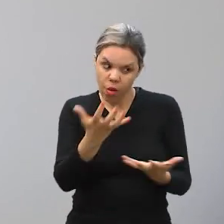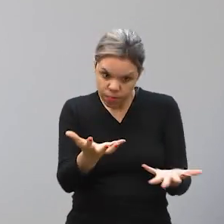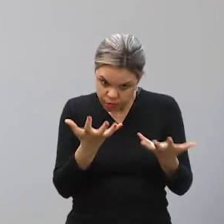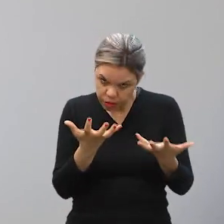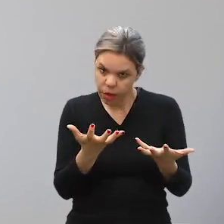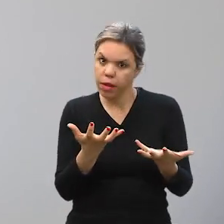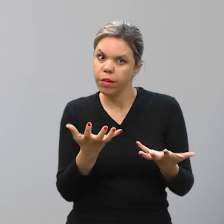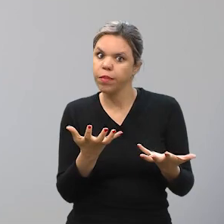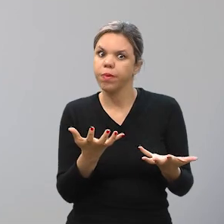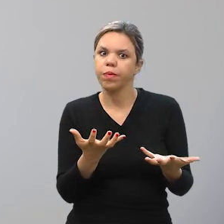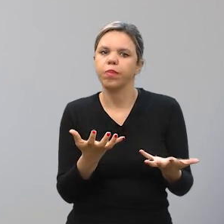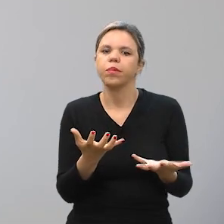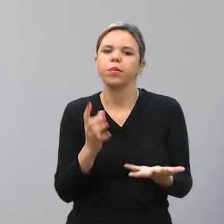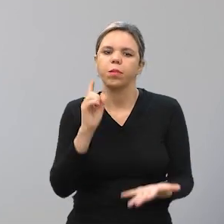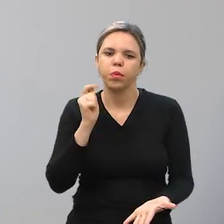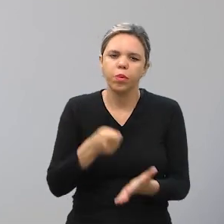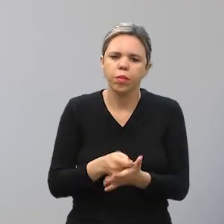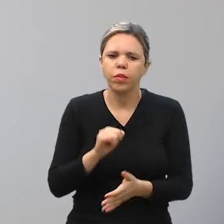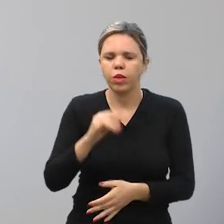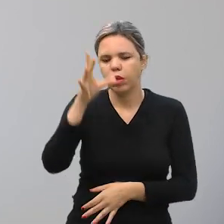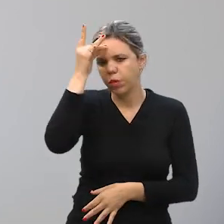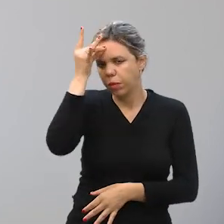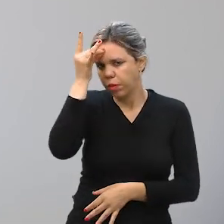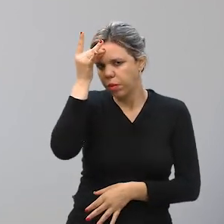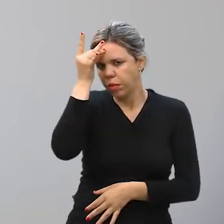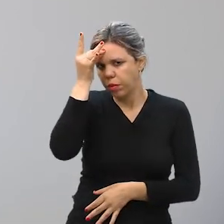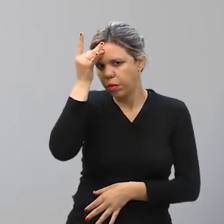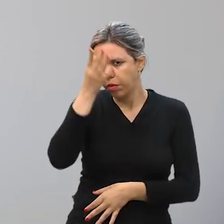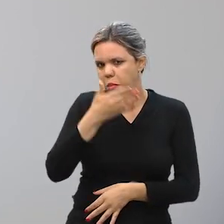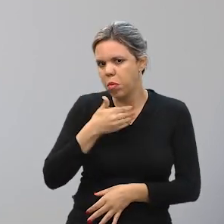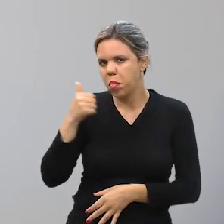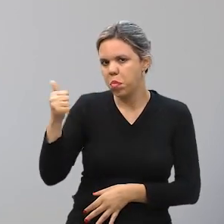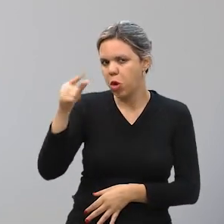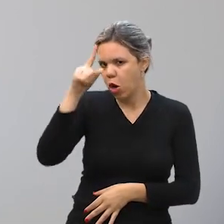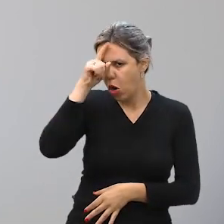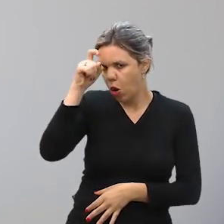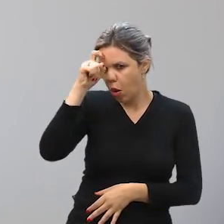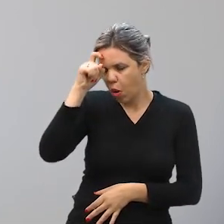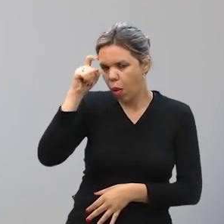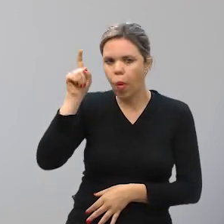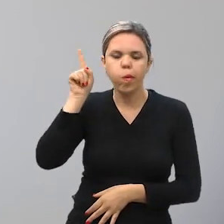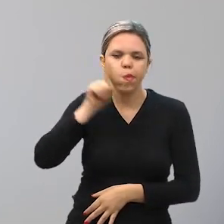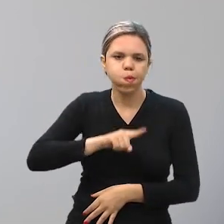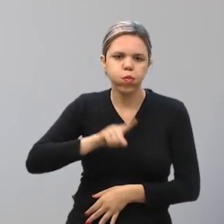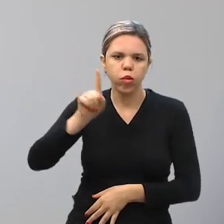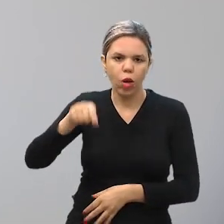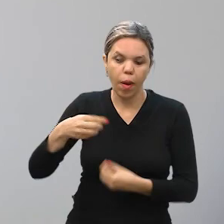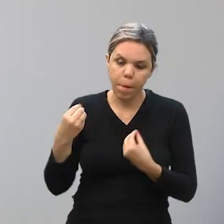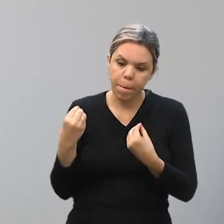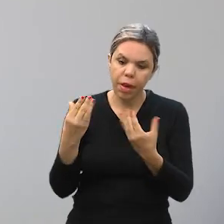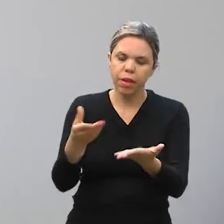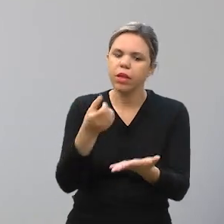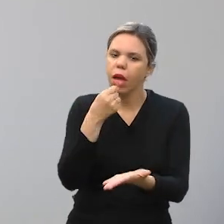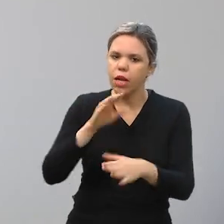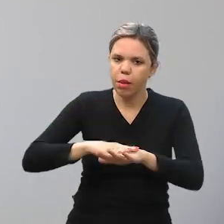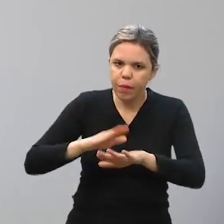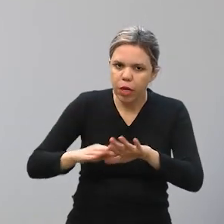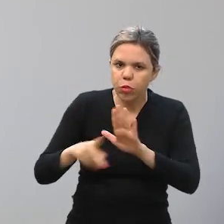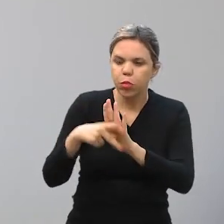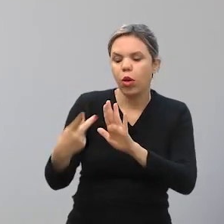quero. E se eu aprendi com o melhor hospital americano, que é para pôr as paginagens, eu vou